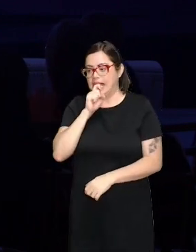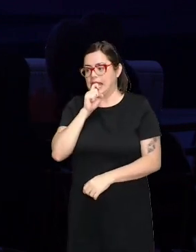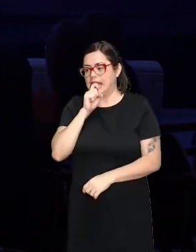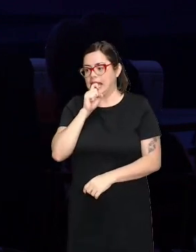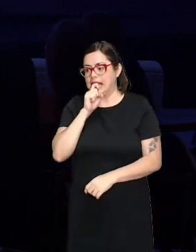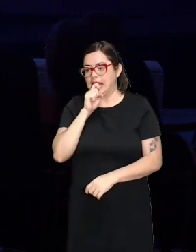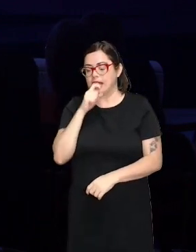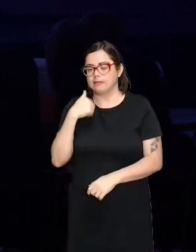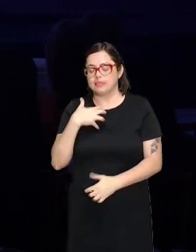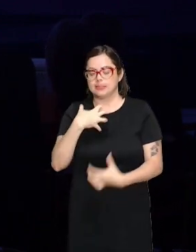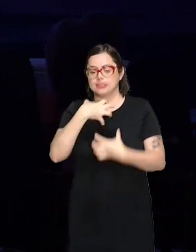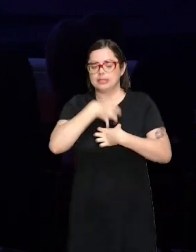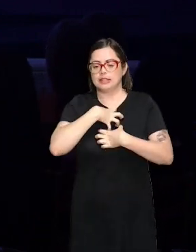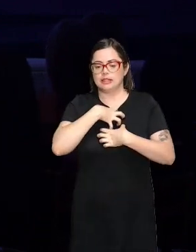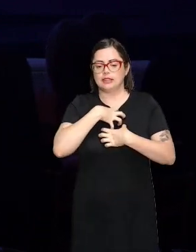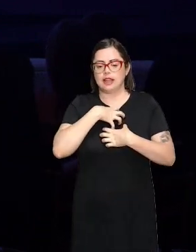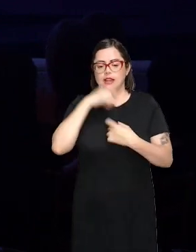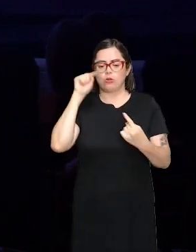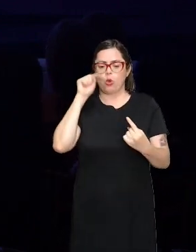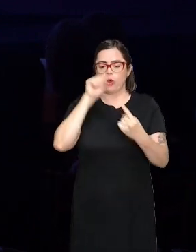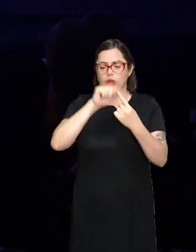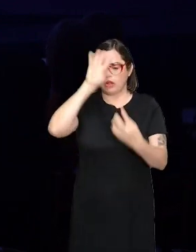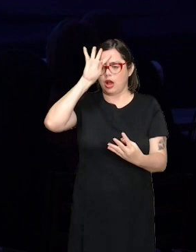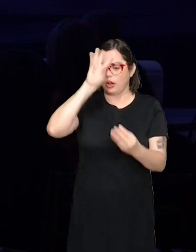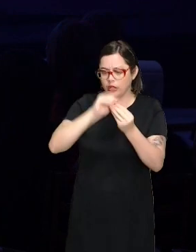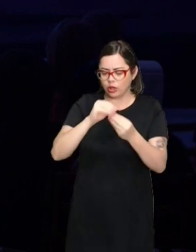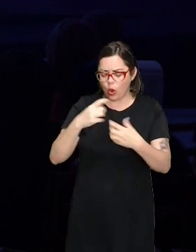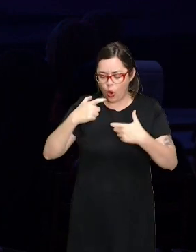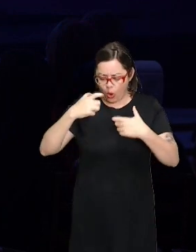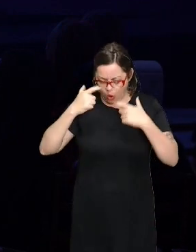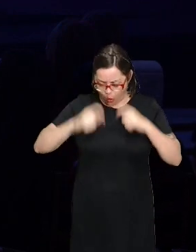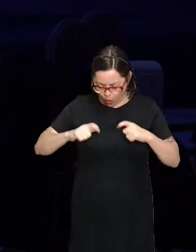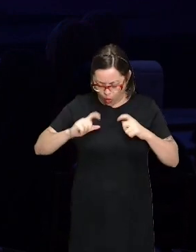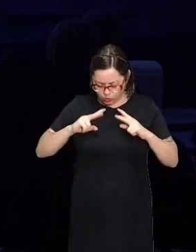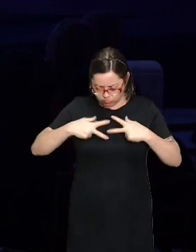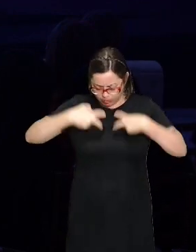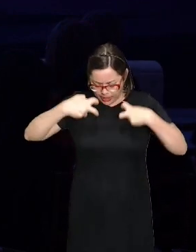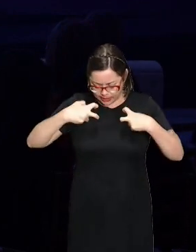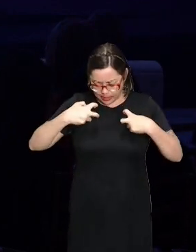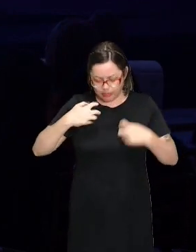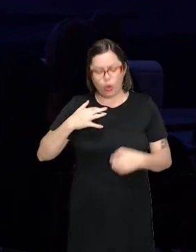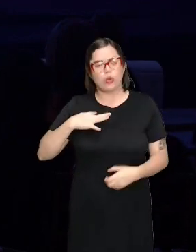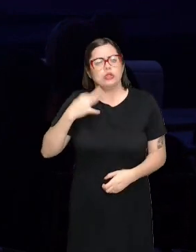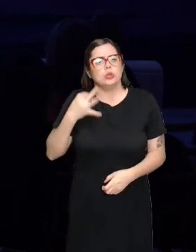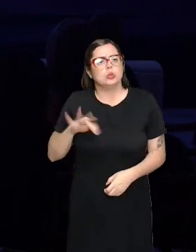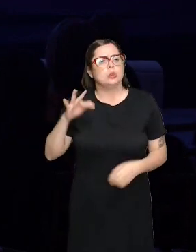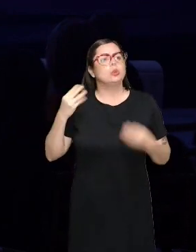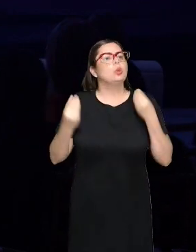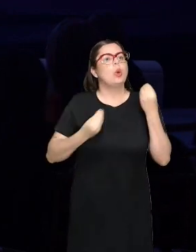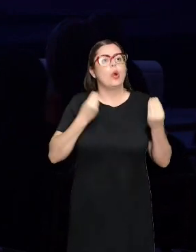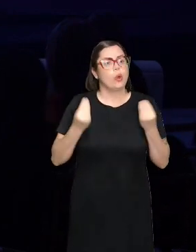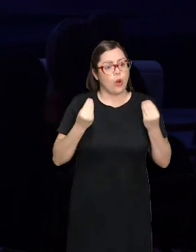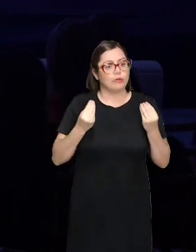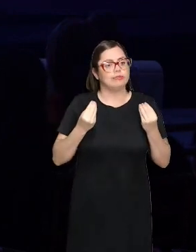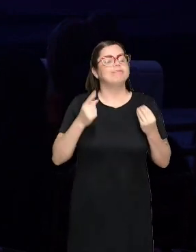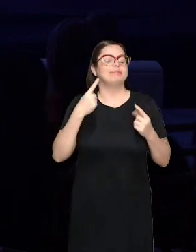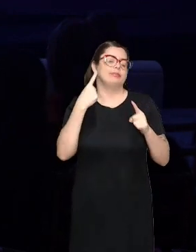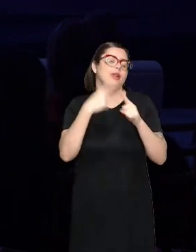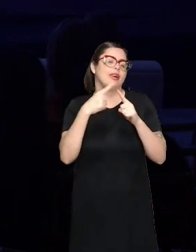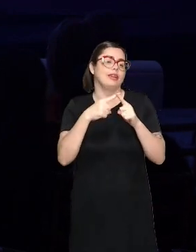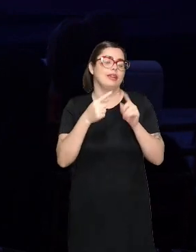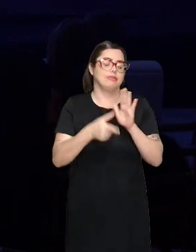onde dói. Porque tem hora também que essa comparação, muitas vezes ela te mostra uma coisa que você queria estar fazendo, mas você não